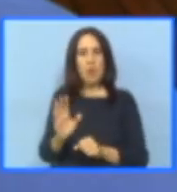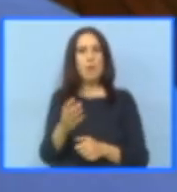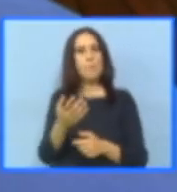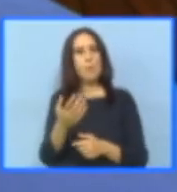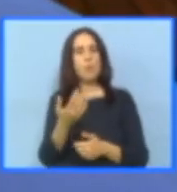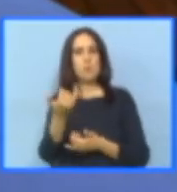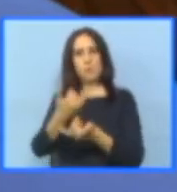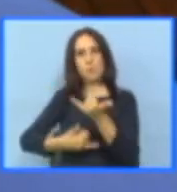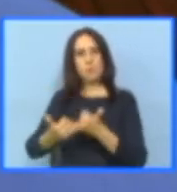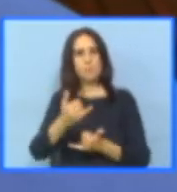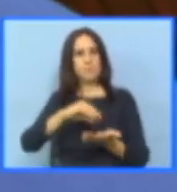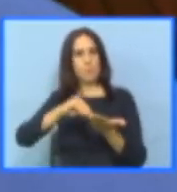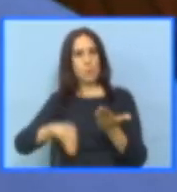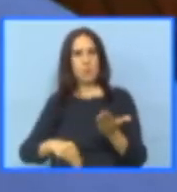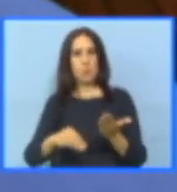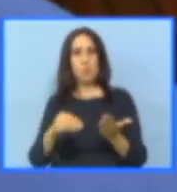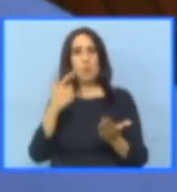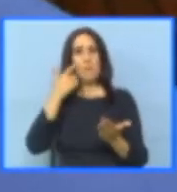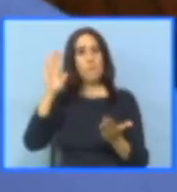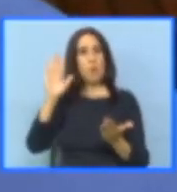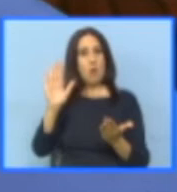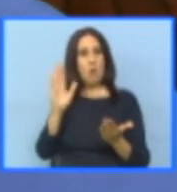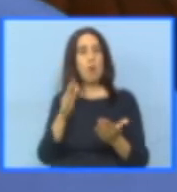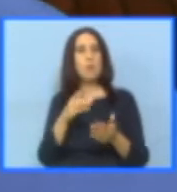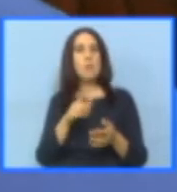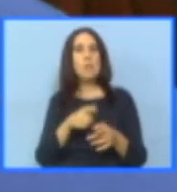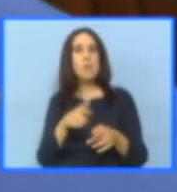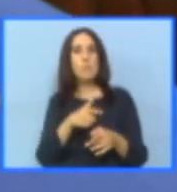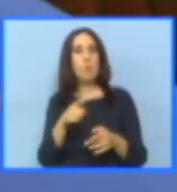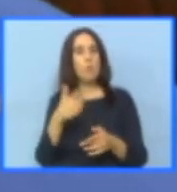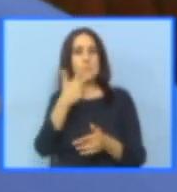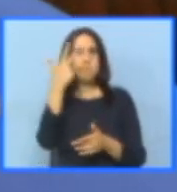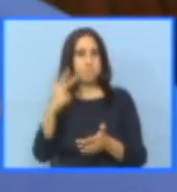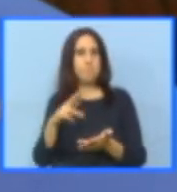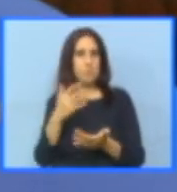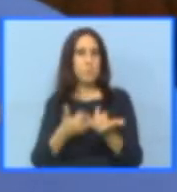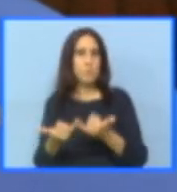para substituir aquela pessoa durante o tempo que está fora ou mesmo substituir na totalidade.